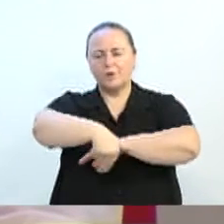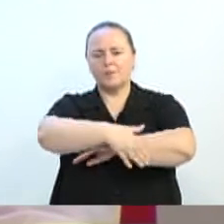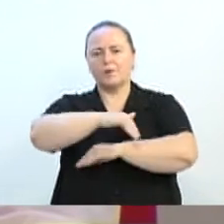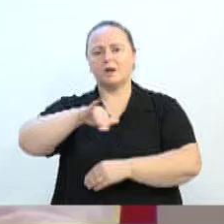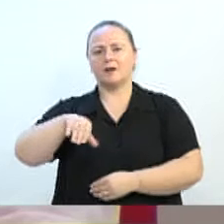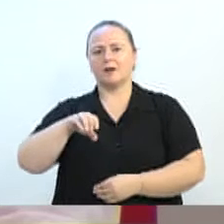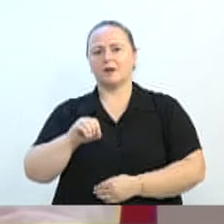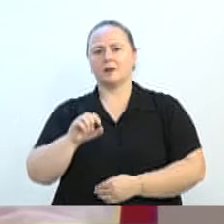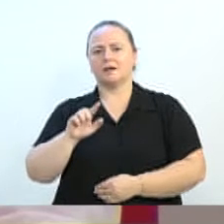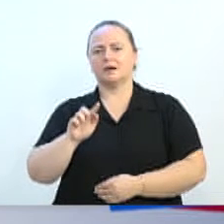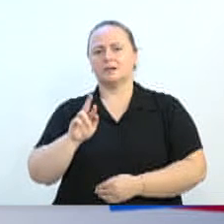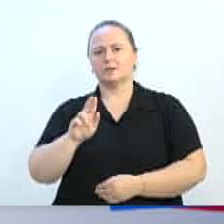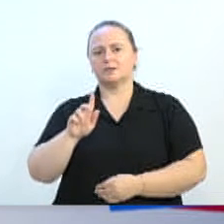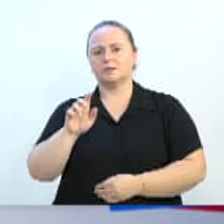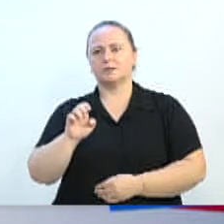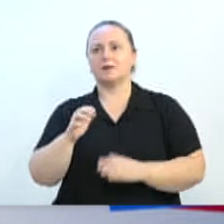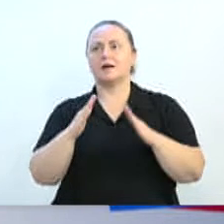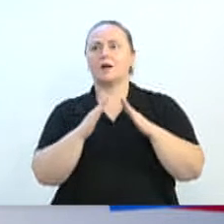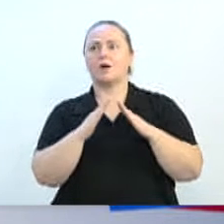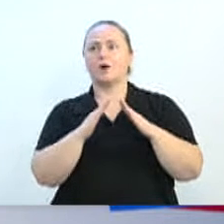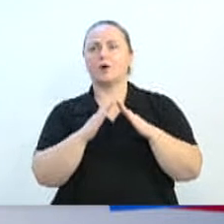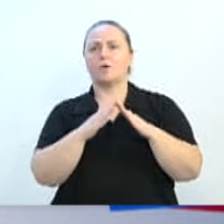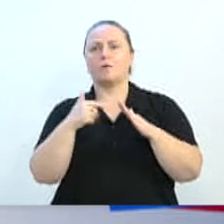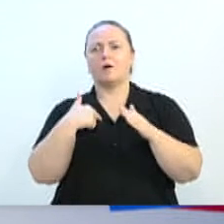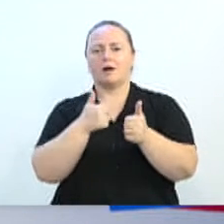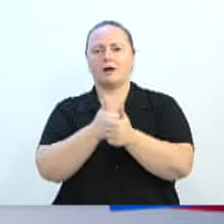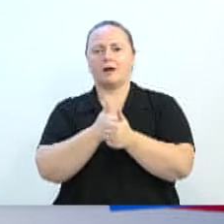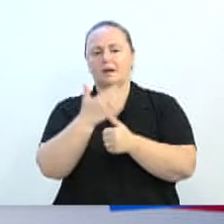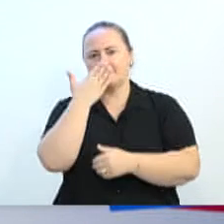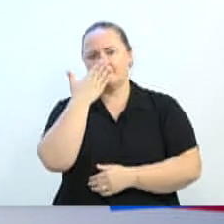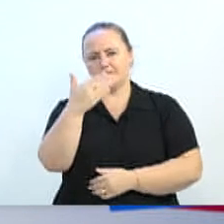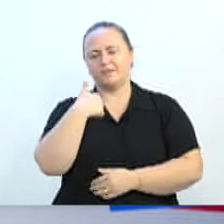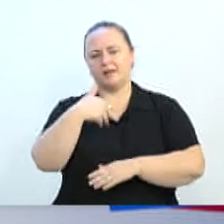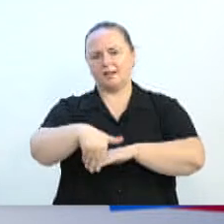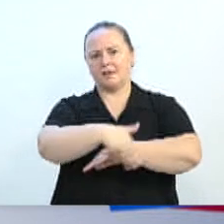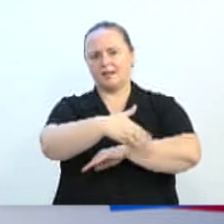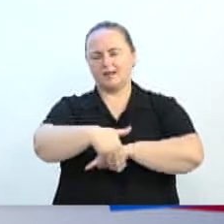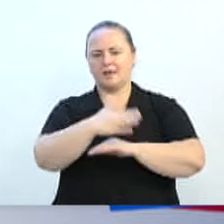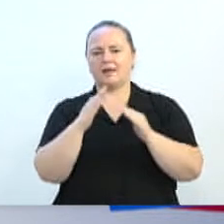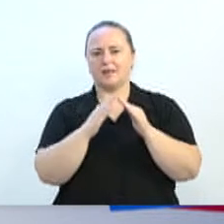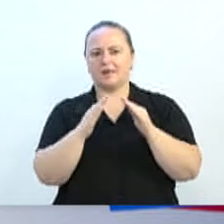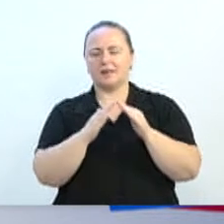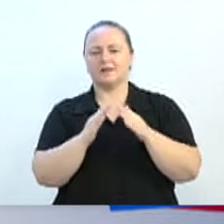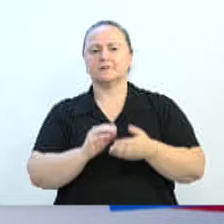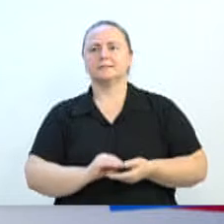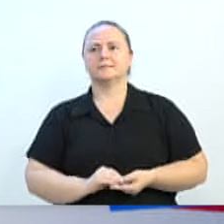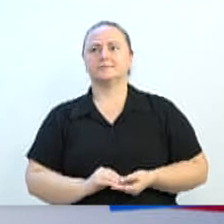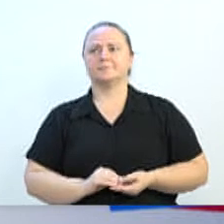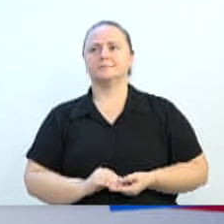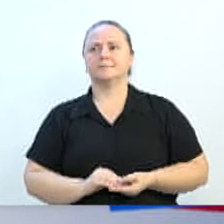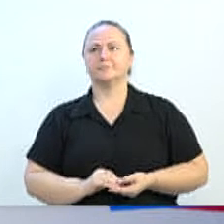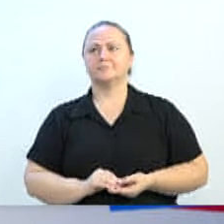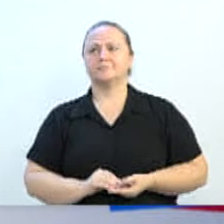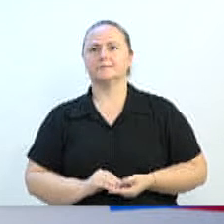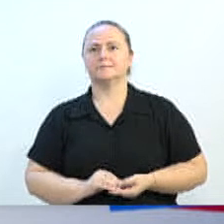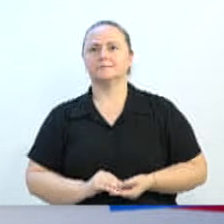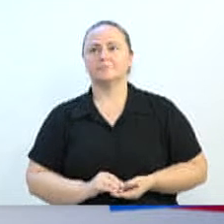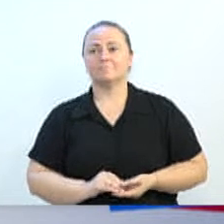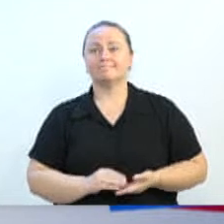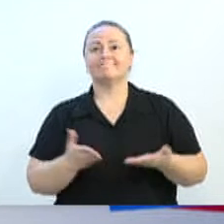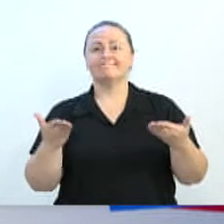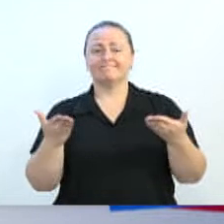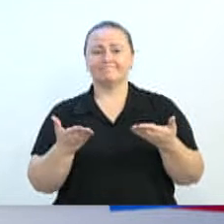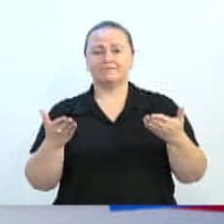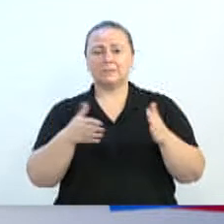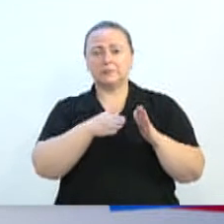rua Qual é o resido resíduos nesse local é fizemos o pedido hoje hoje um acidente